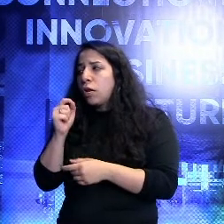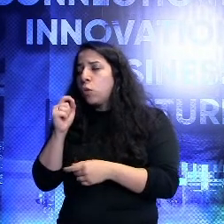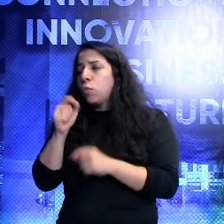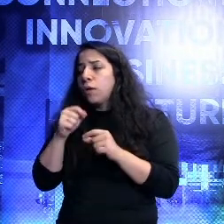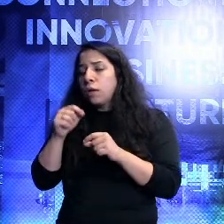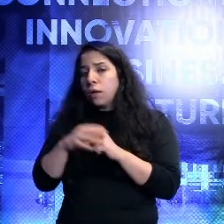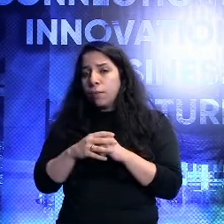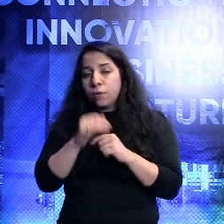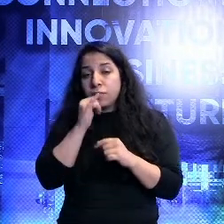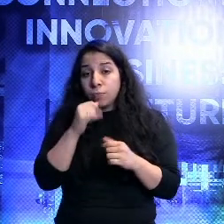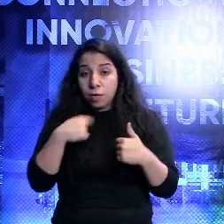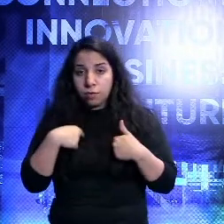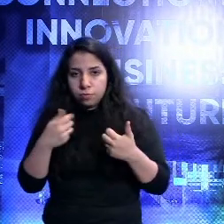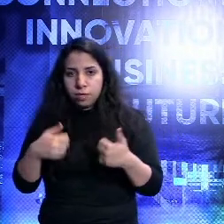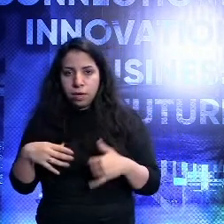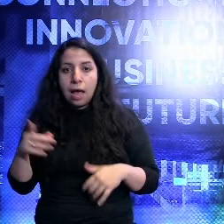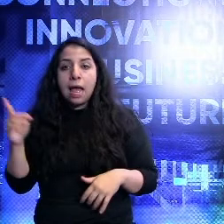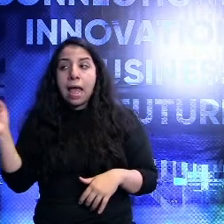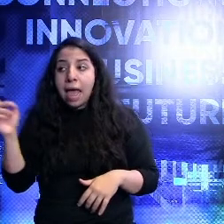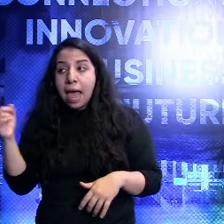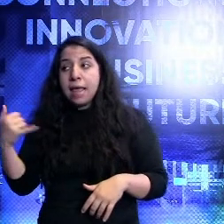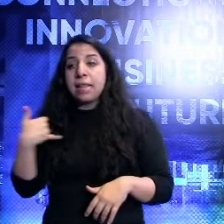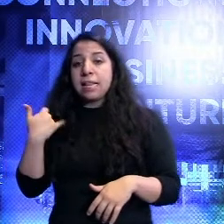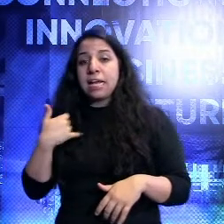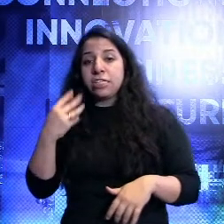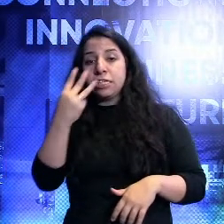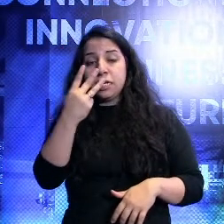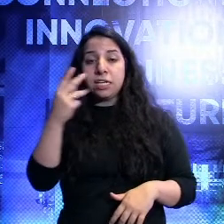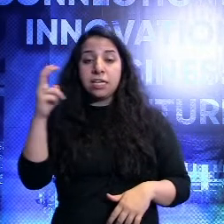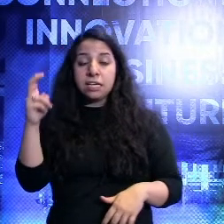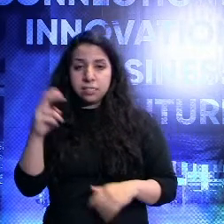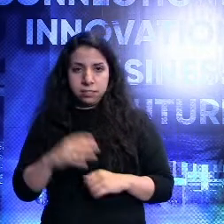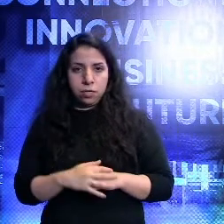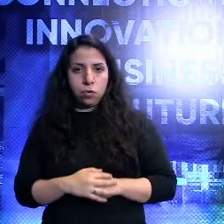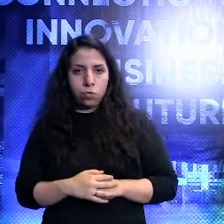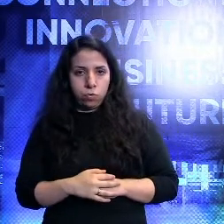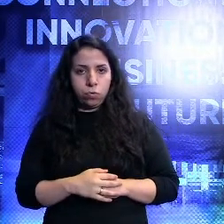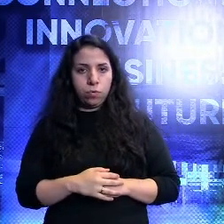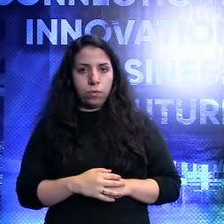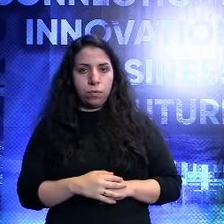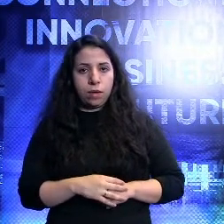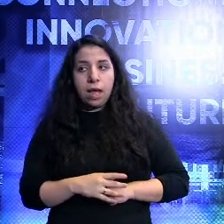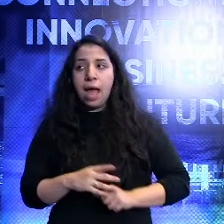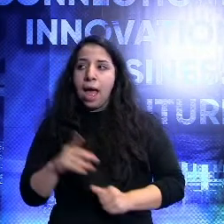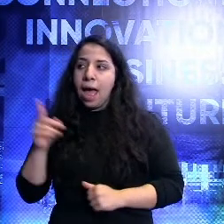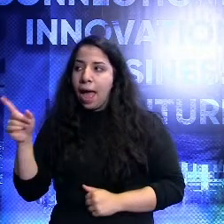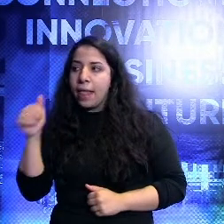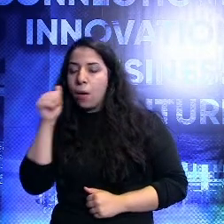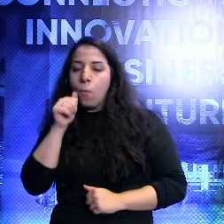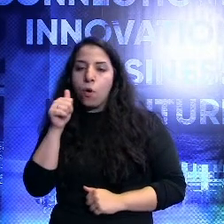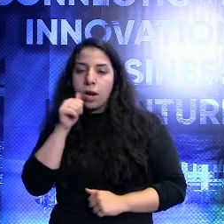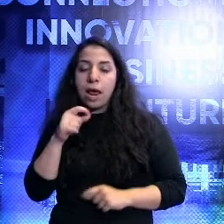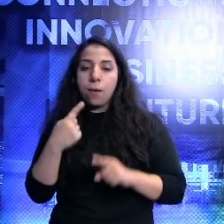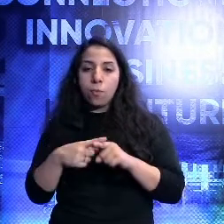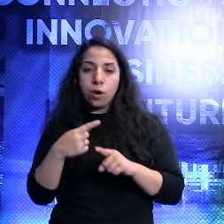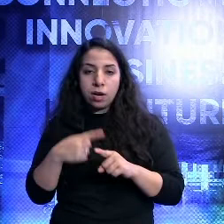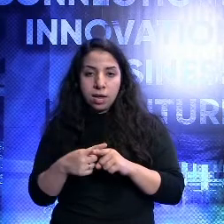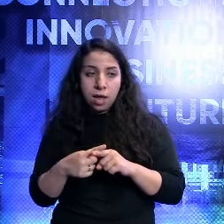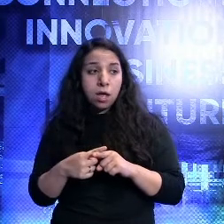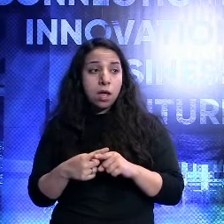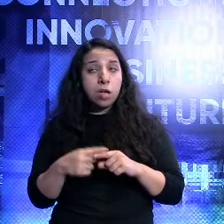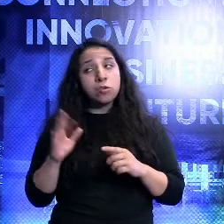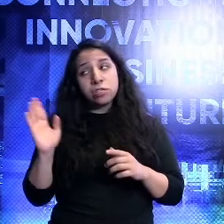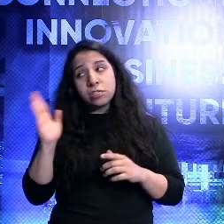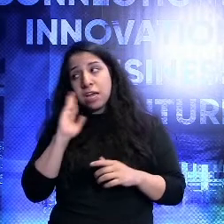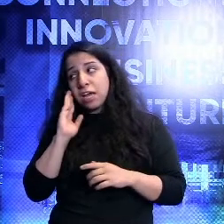anos porque eu tenho de 30 a 40 anos 62% dos dados analisados. Eu digo que ela é feminino porque 58% da minha base é